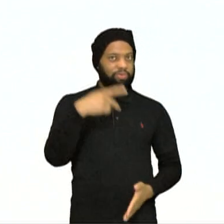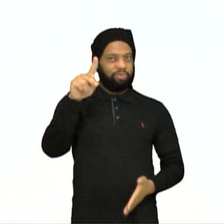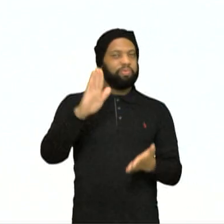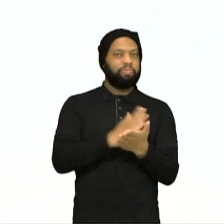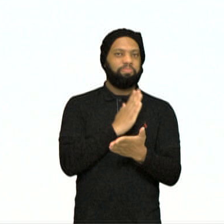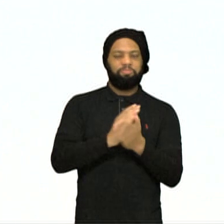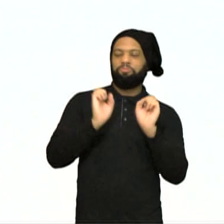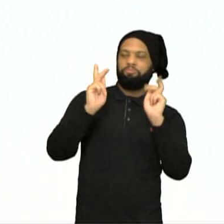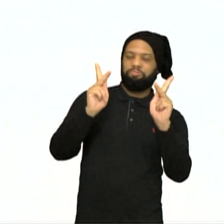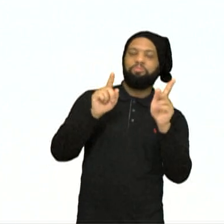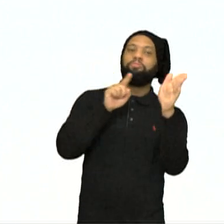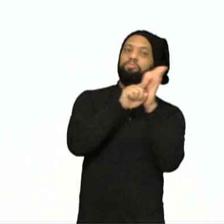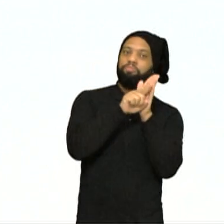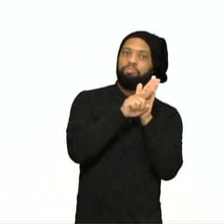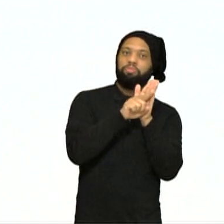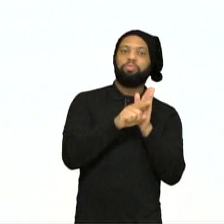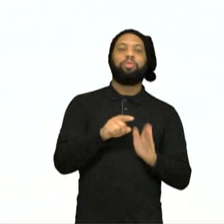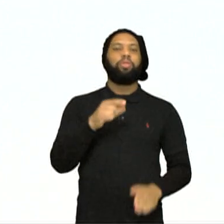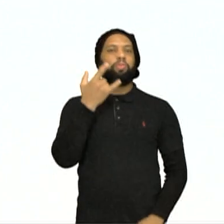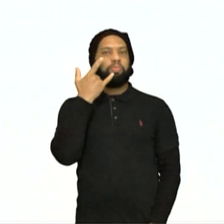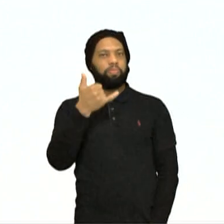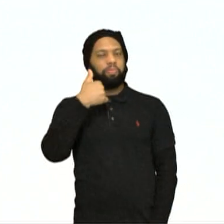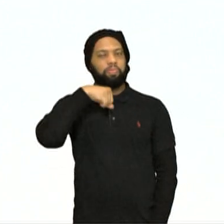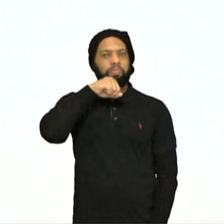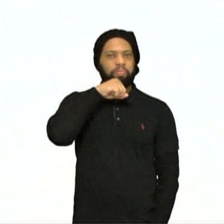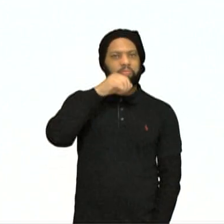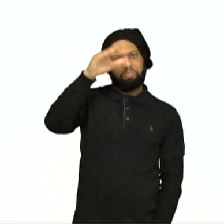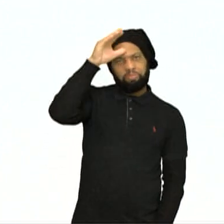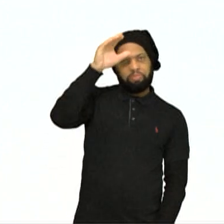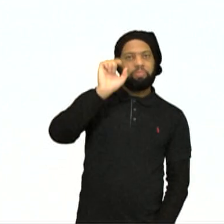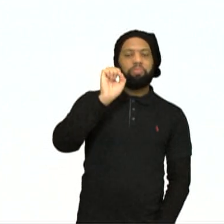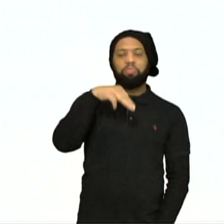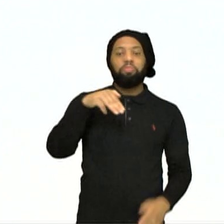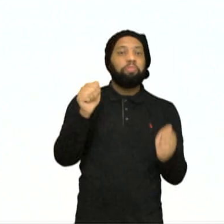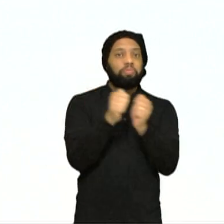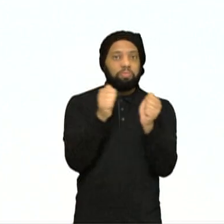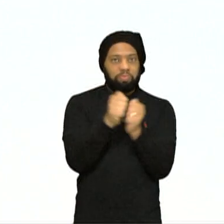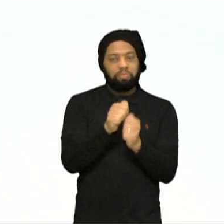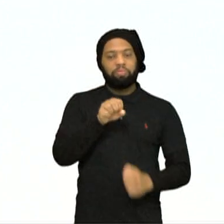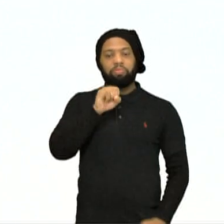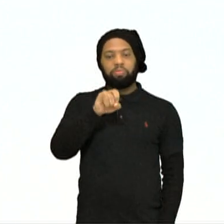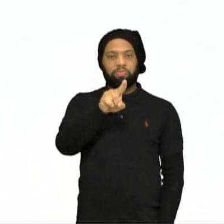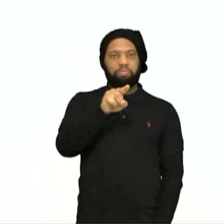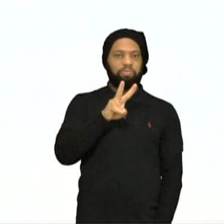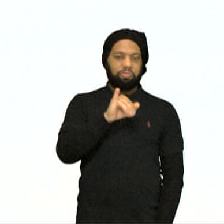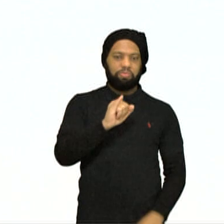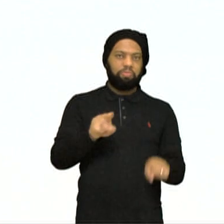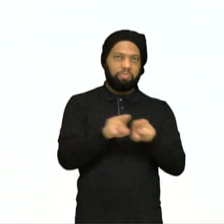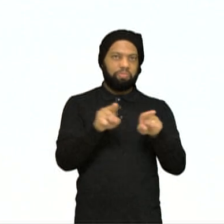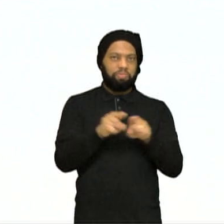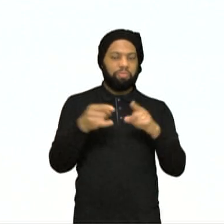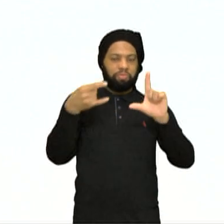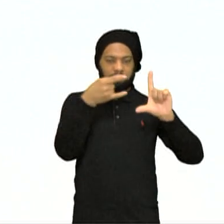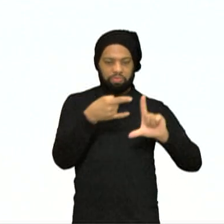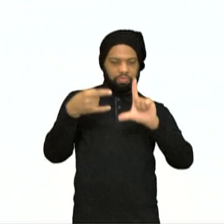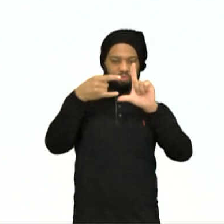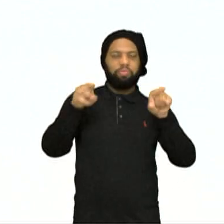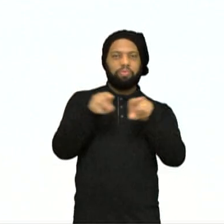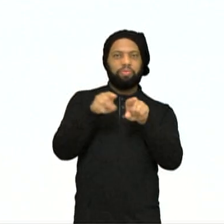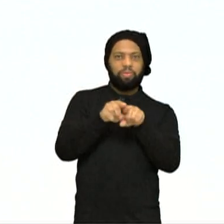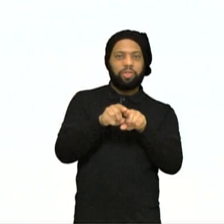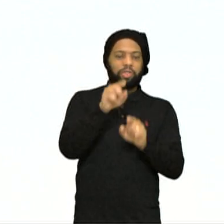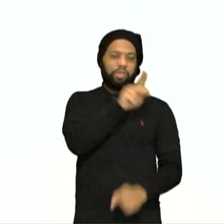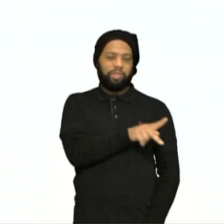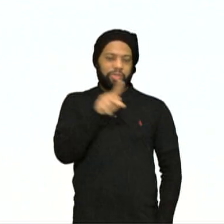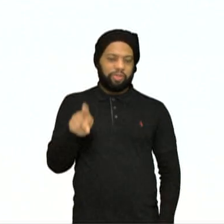tá bom? Então, pergunta aí para o pai, para a mãe, para a tia, quem está em casa com vocês. Ou quando vocês forem ali, né, no Meet com a professora, pergunta